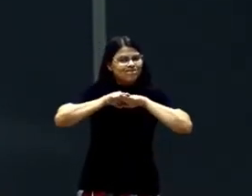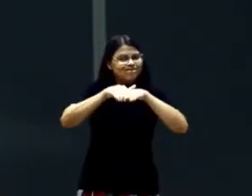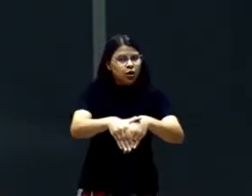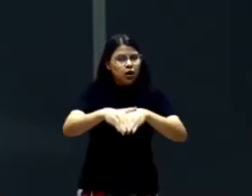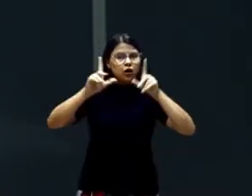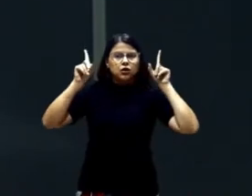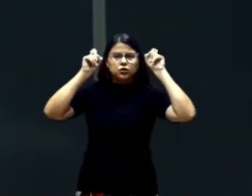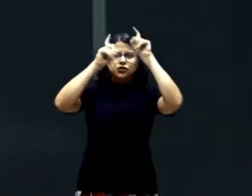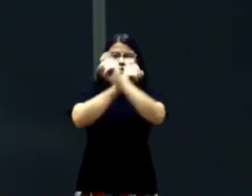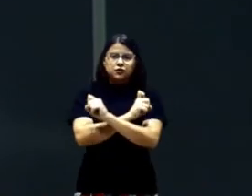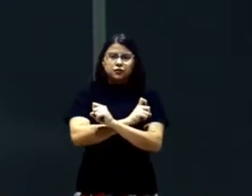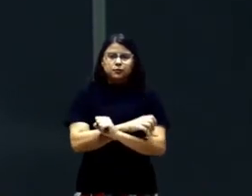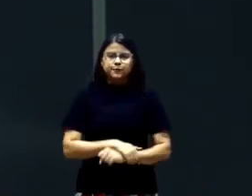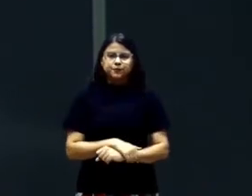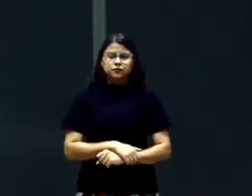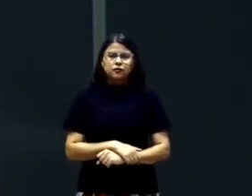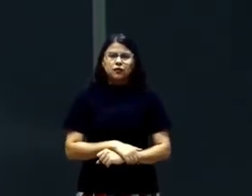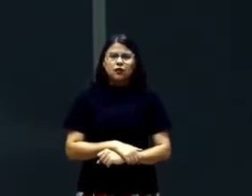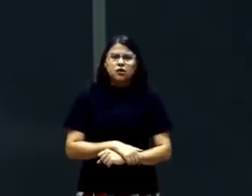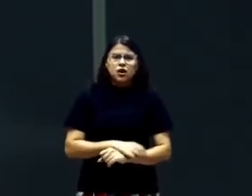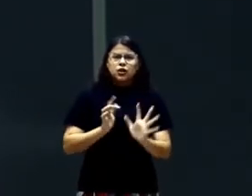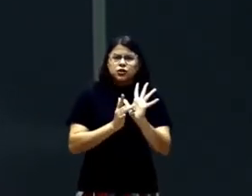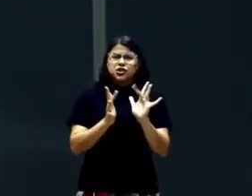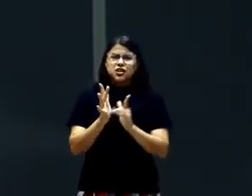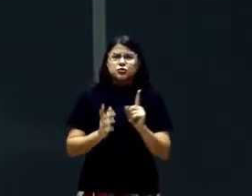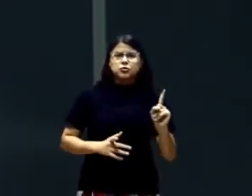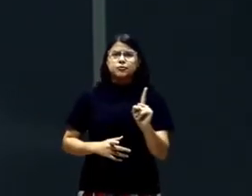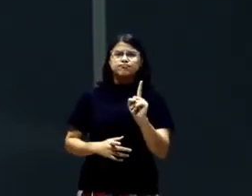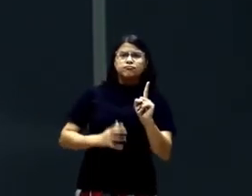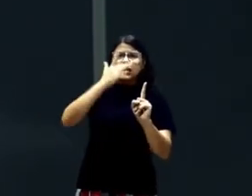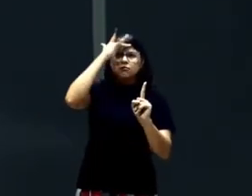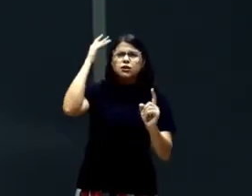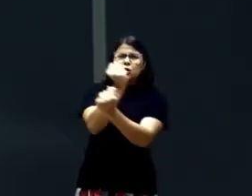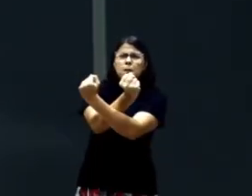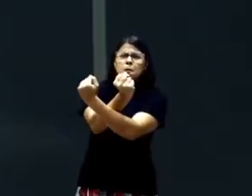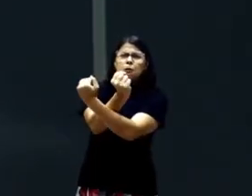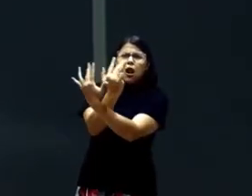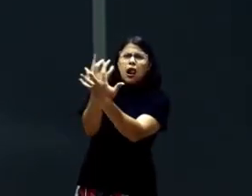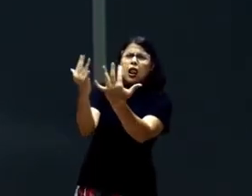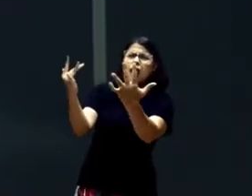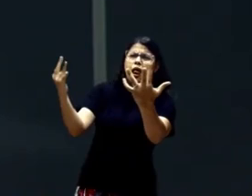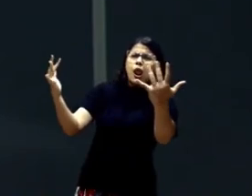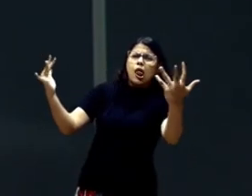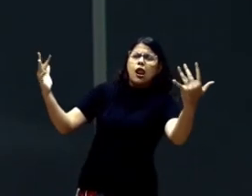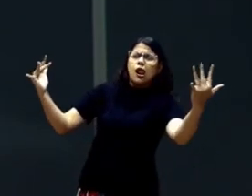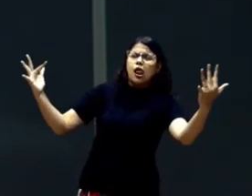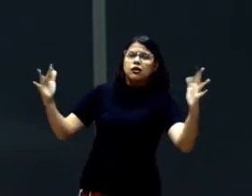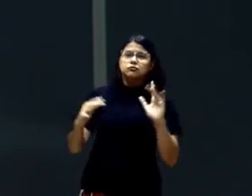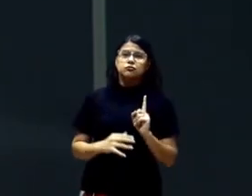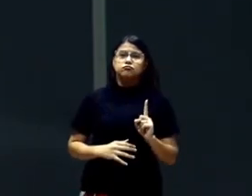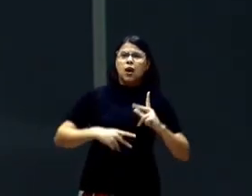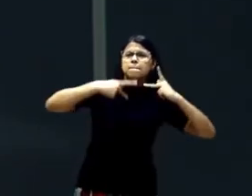Diz que ele estava pregando para milhares de pessoas. No versículo 1 do capítulo 12 vai dizer, tinha